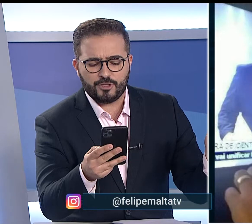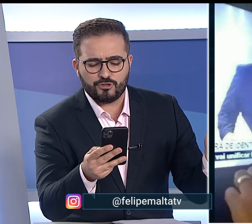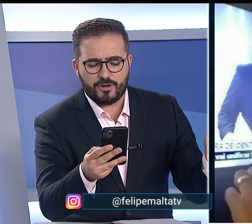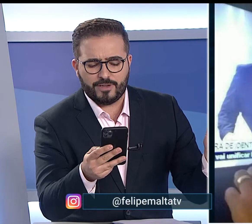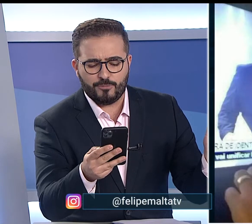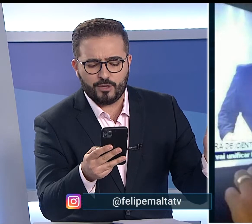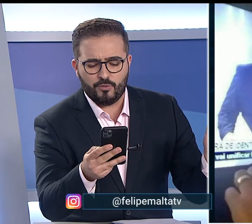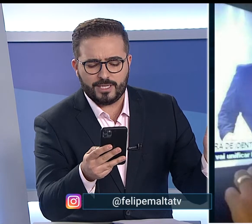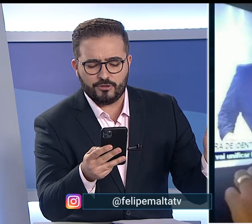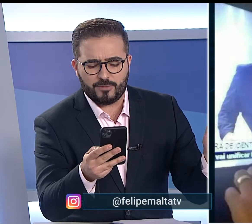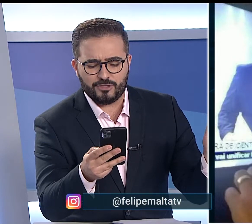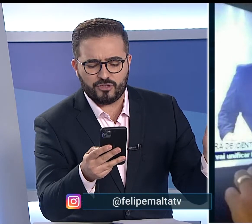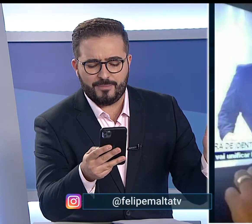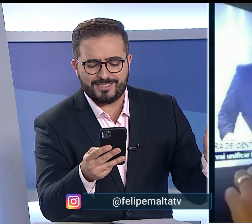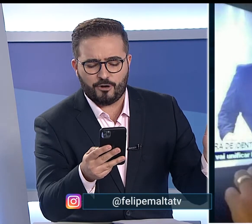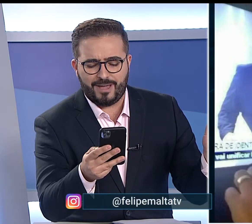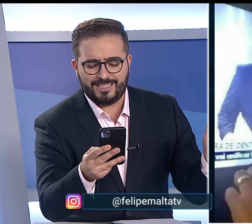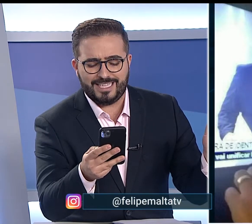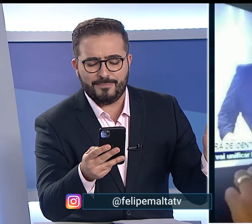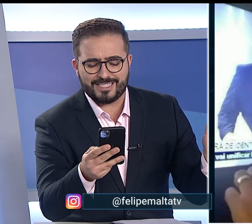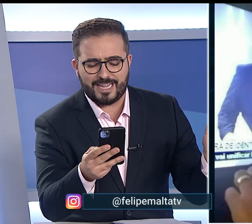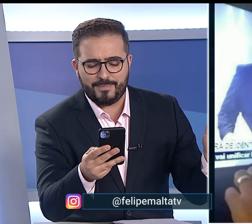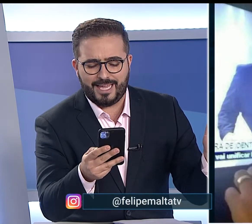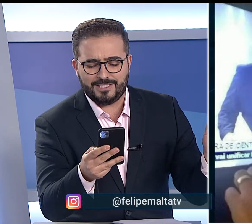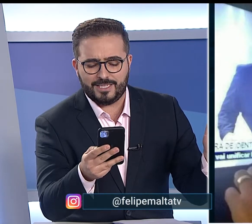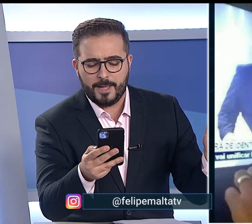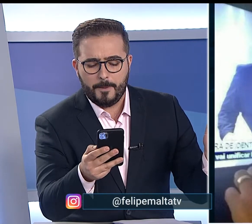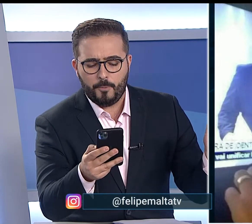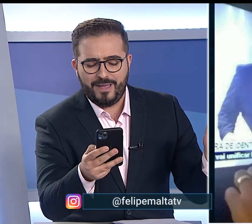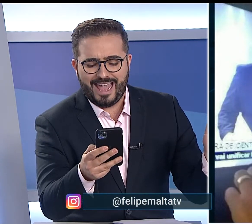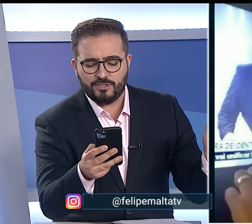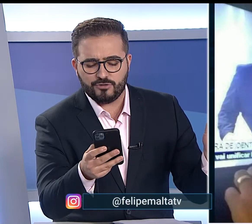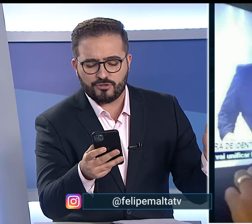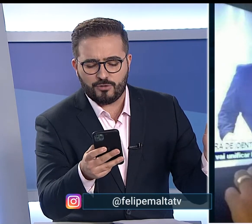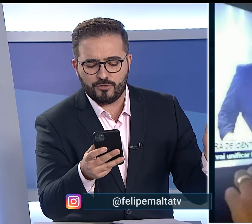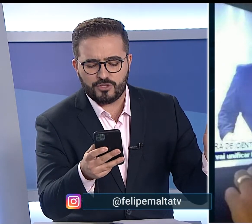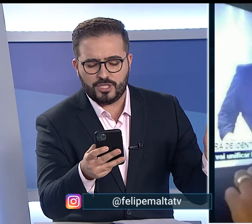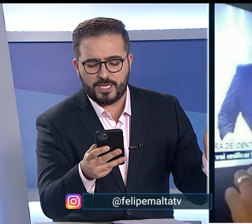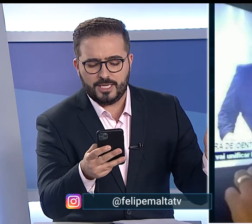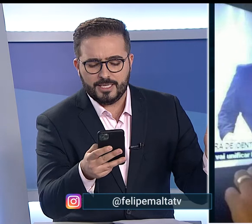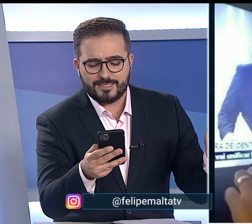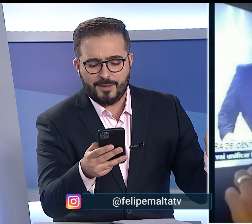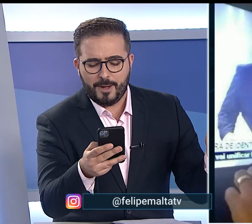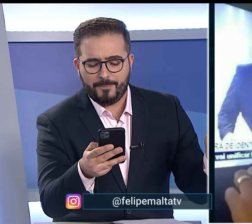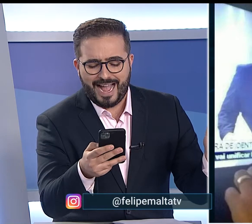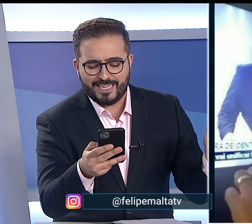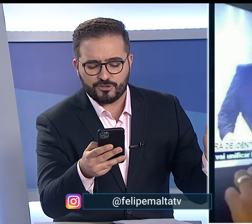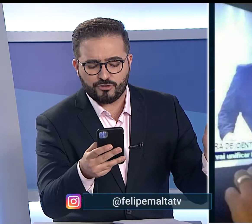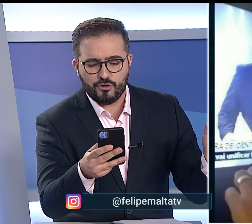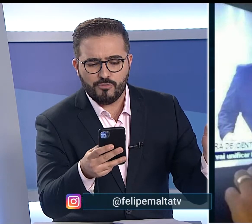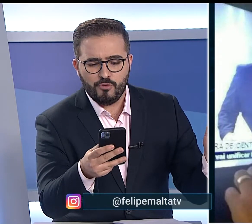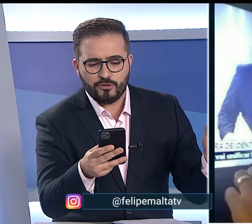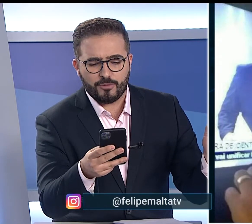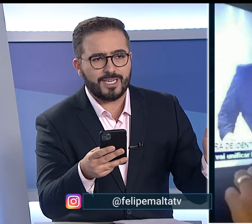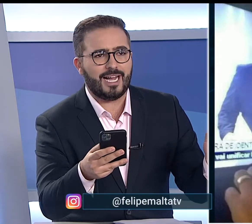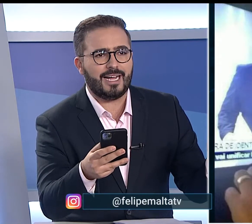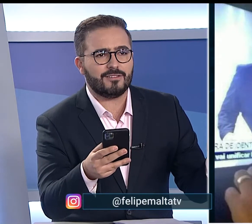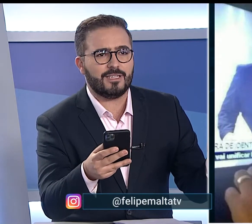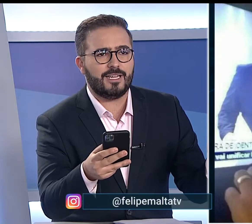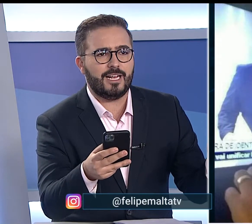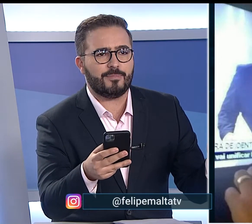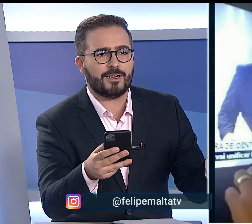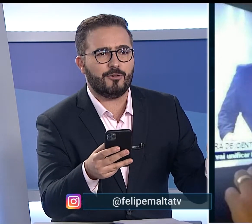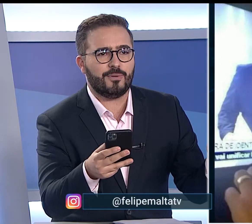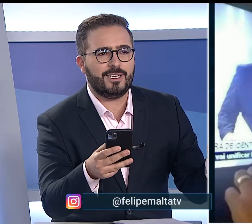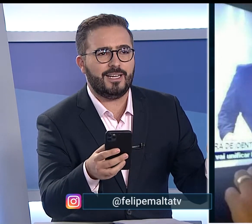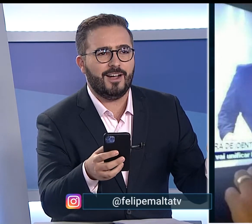Felipe, sou sua fã número 1, que Deus te abençoe imensamente. Um beijo, somos de Samambaia Sul. Muito obrigado,